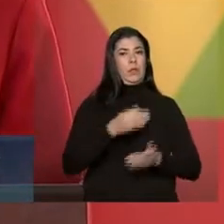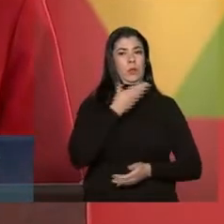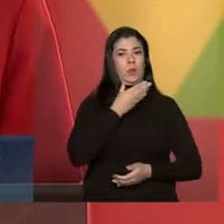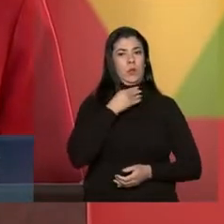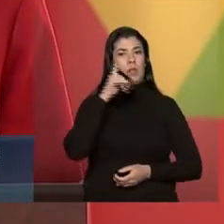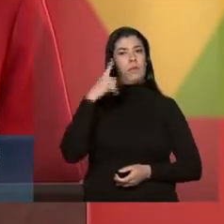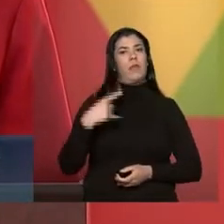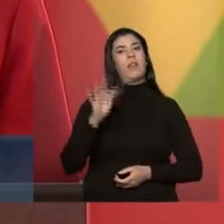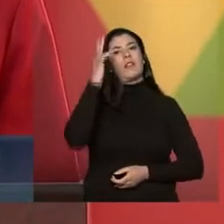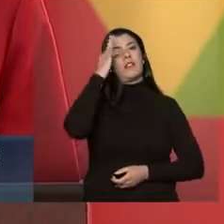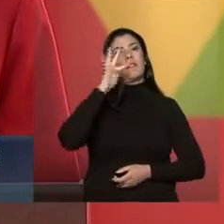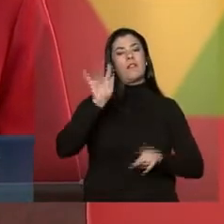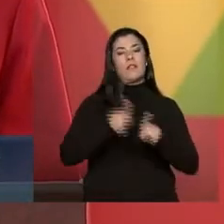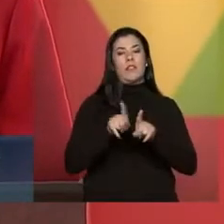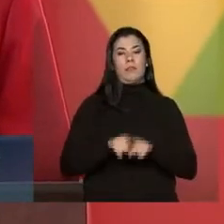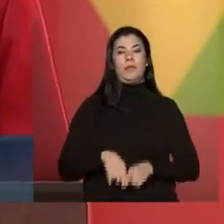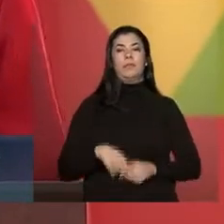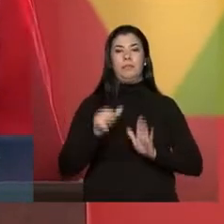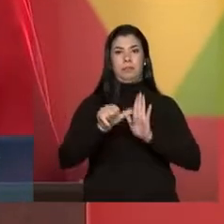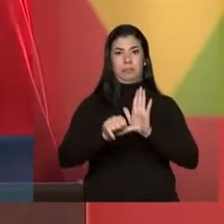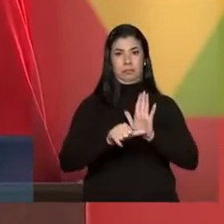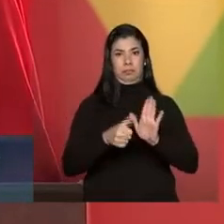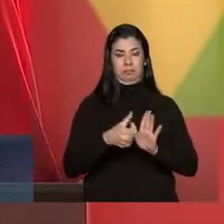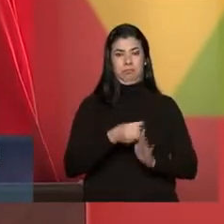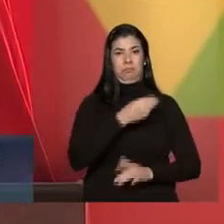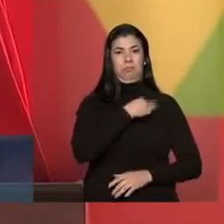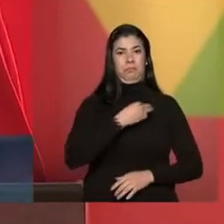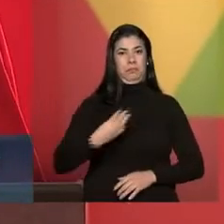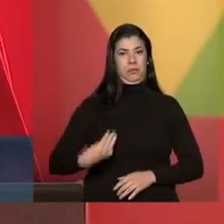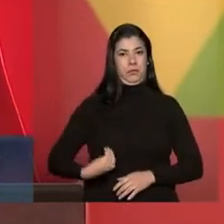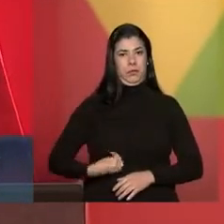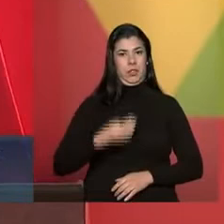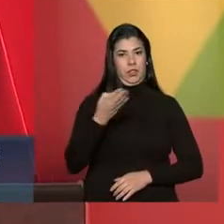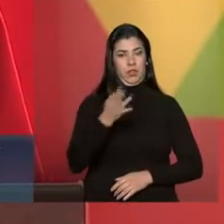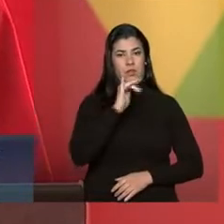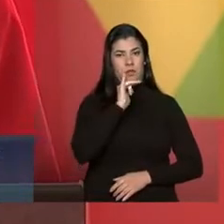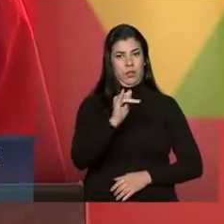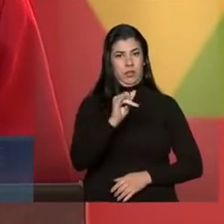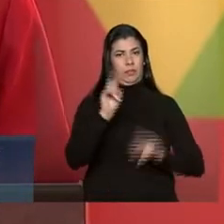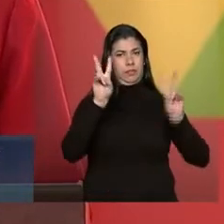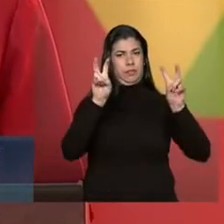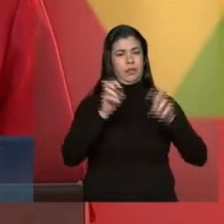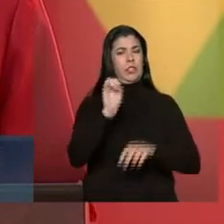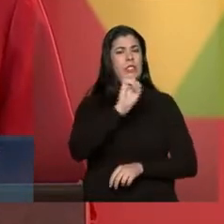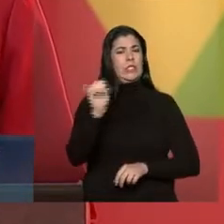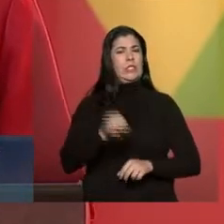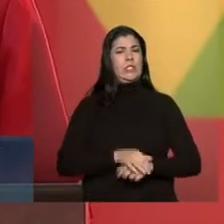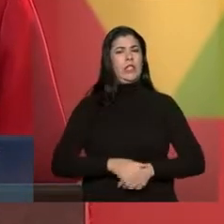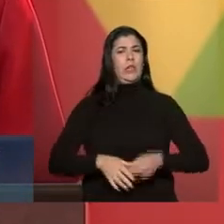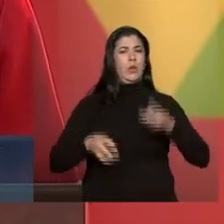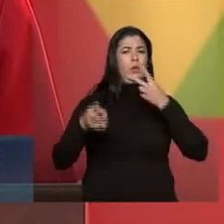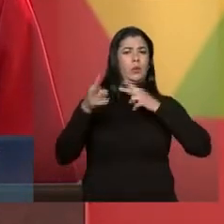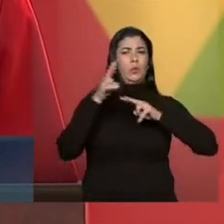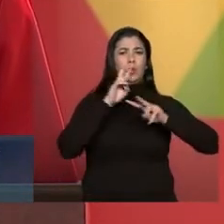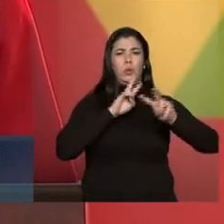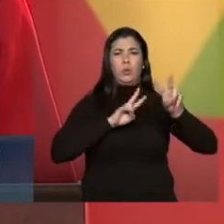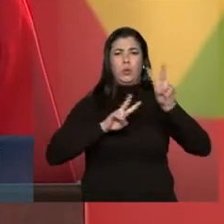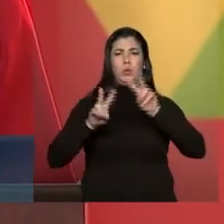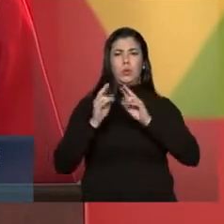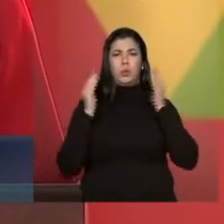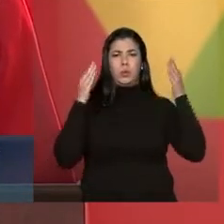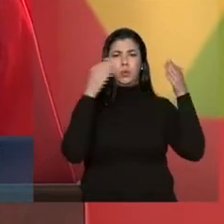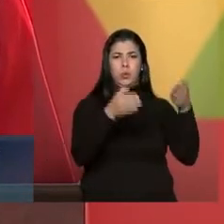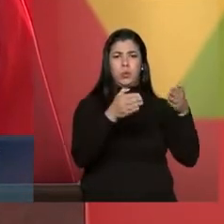Primeiro-ministro Li, como diz um provérbio chinês, se o vento soprar em uma única direção,